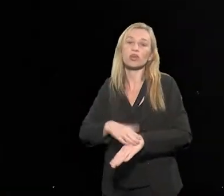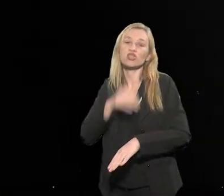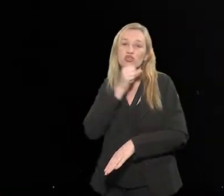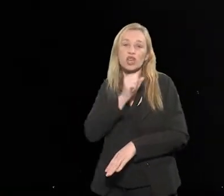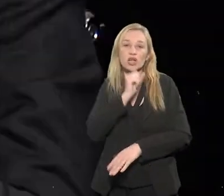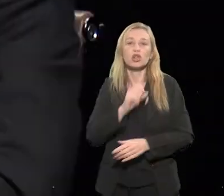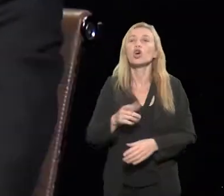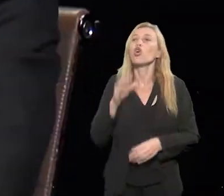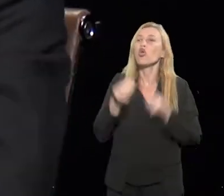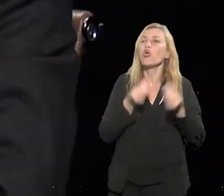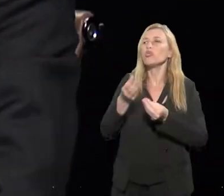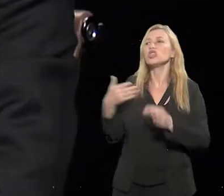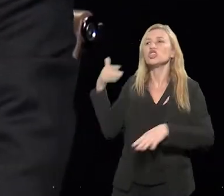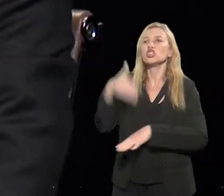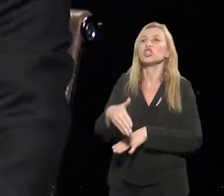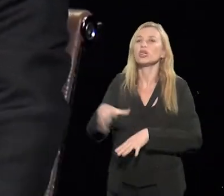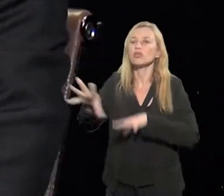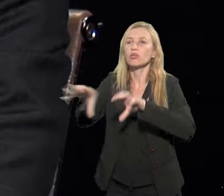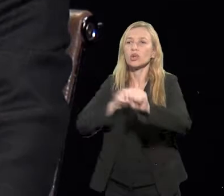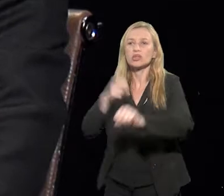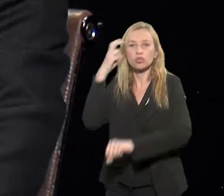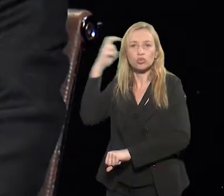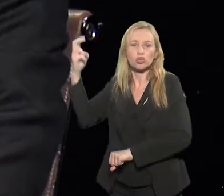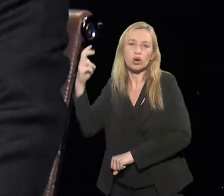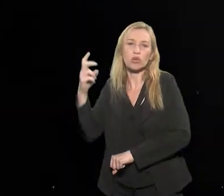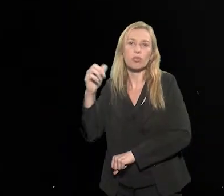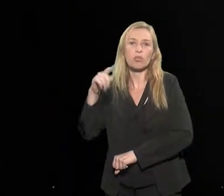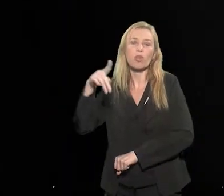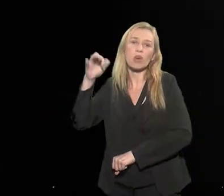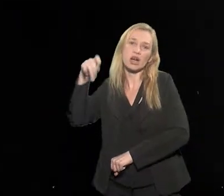né? E aí, como é que você chega à Fundação Cultural Palmares?